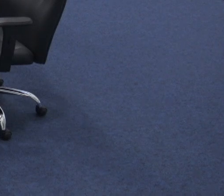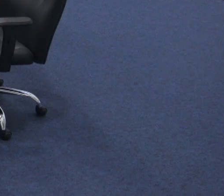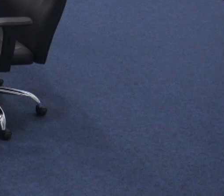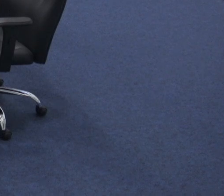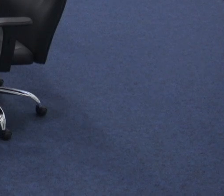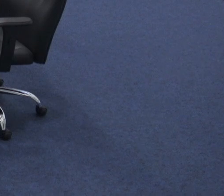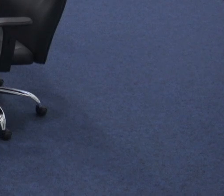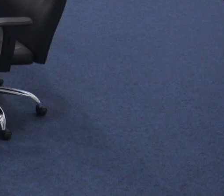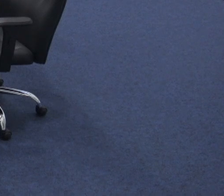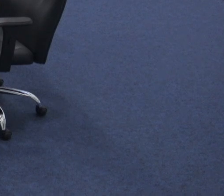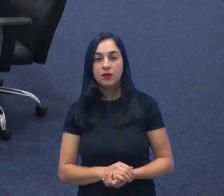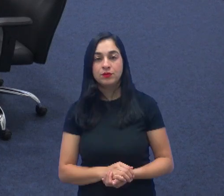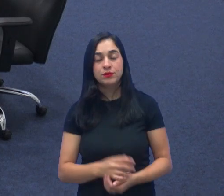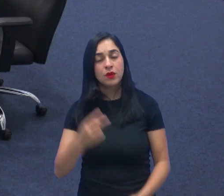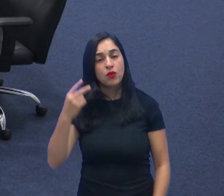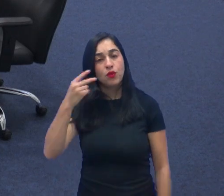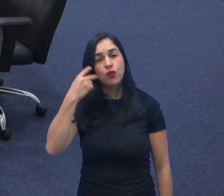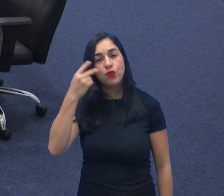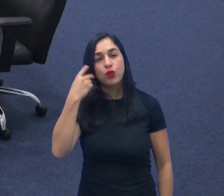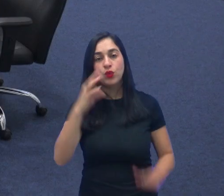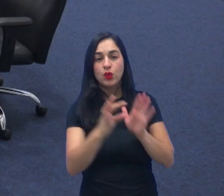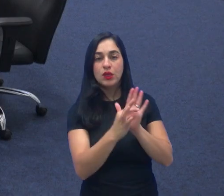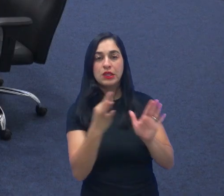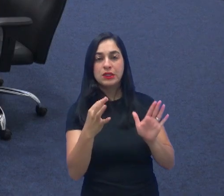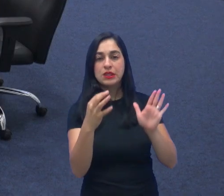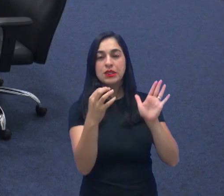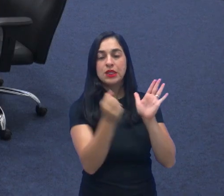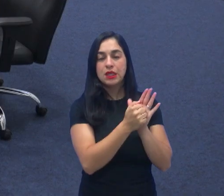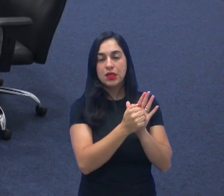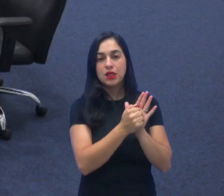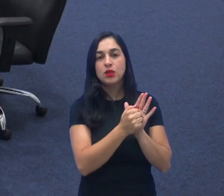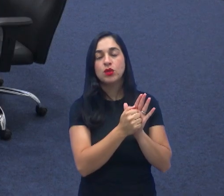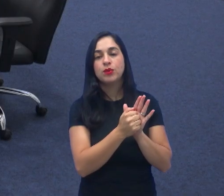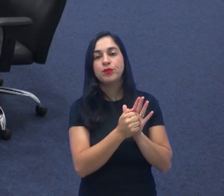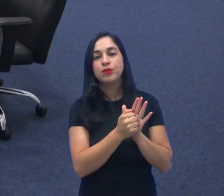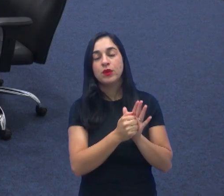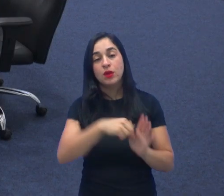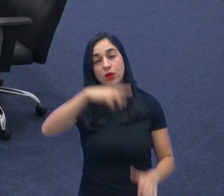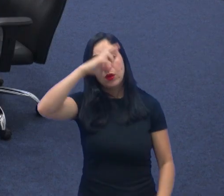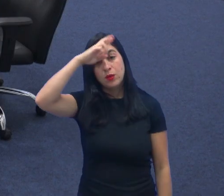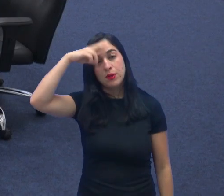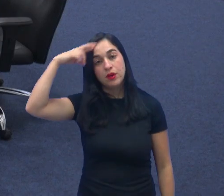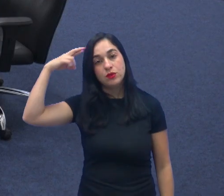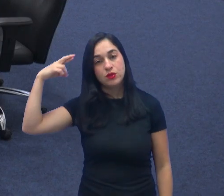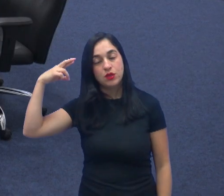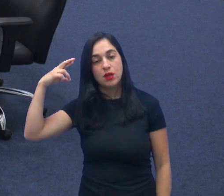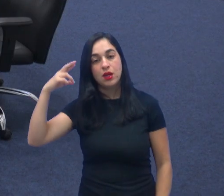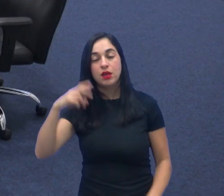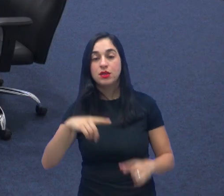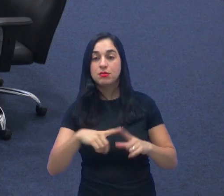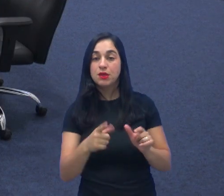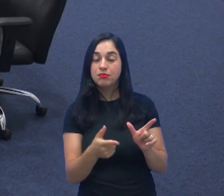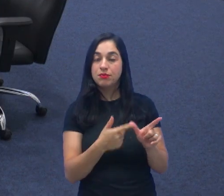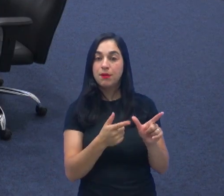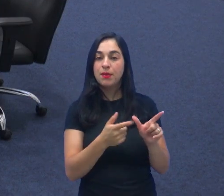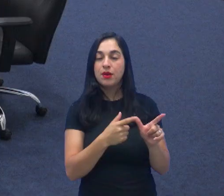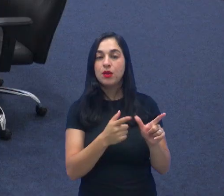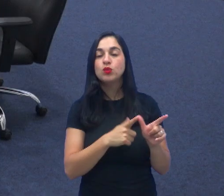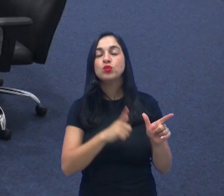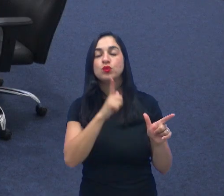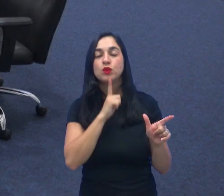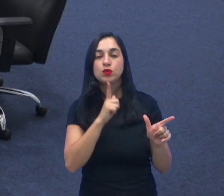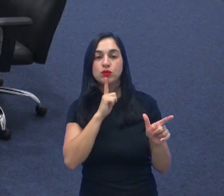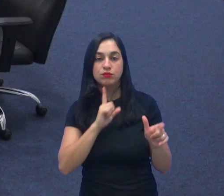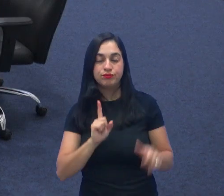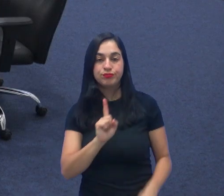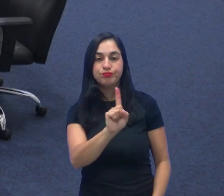Próximo vereador inscrito para falar no momento pinga-fogo, o vereador Roberto Chaga. Questão de ordem, vereador Sérgio Camargo. Senhor presidente,